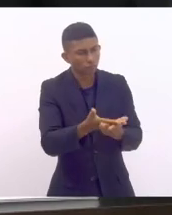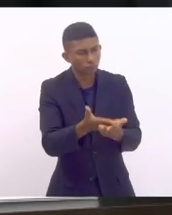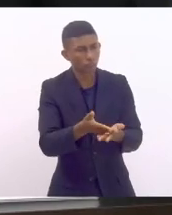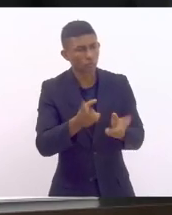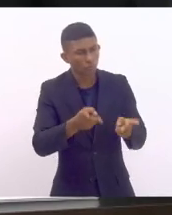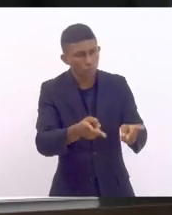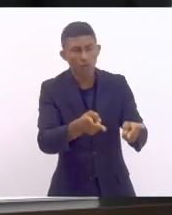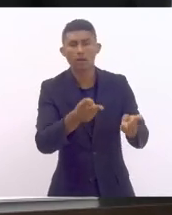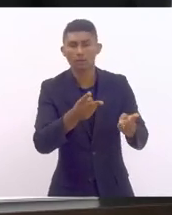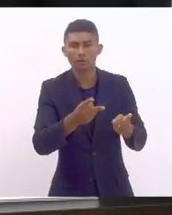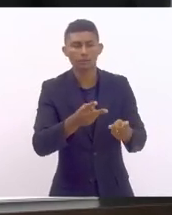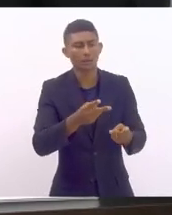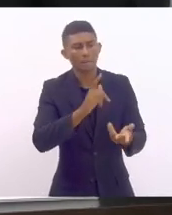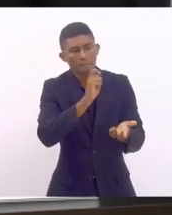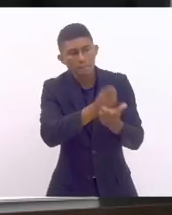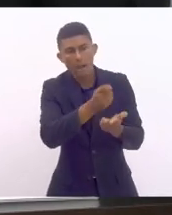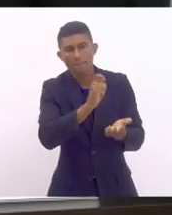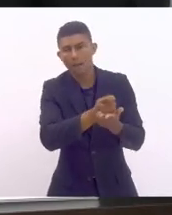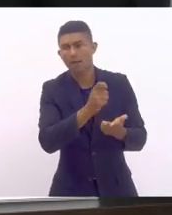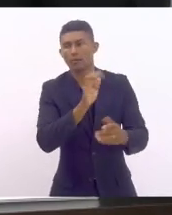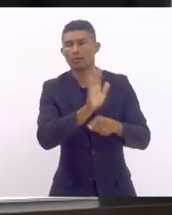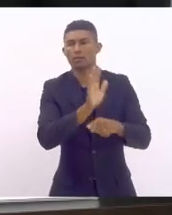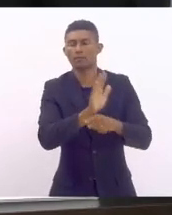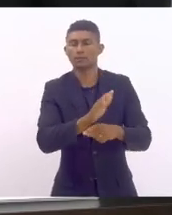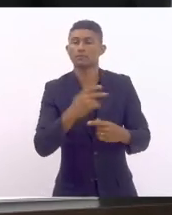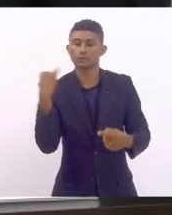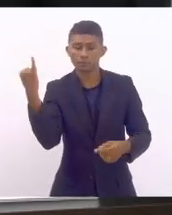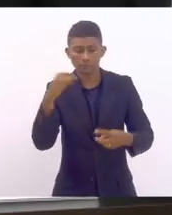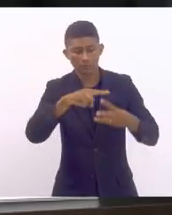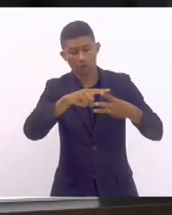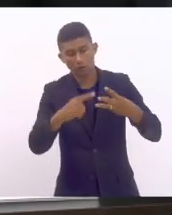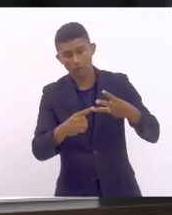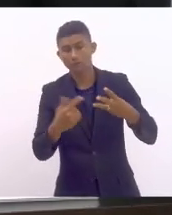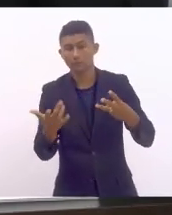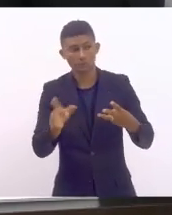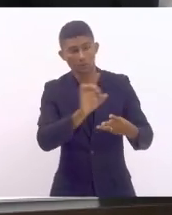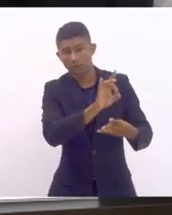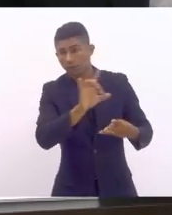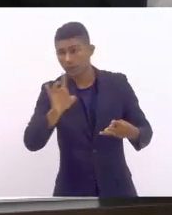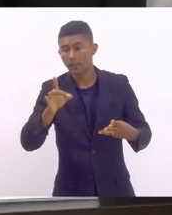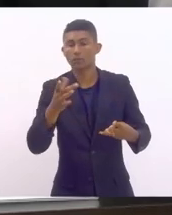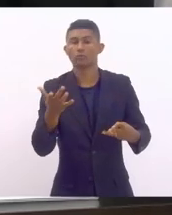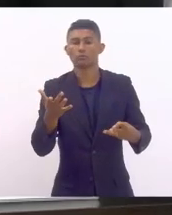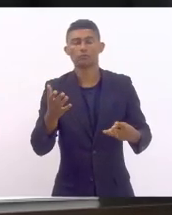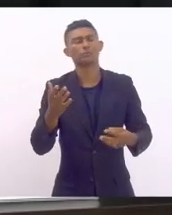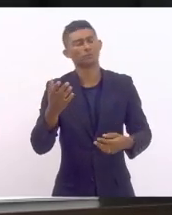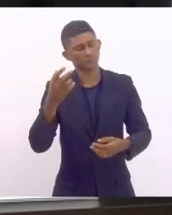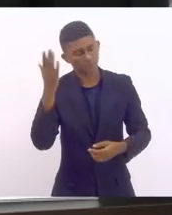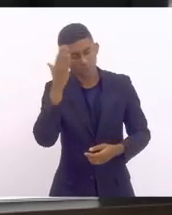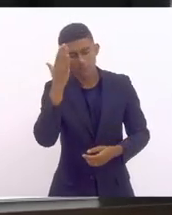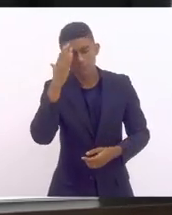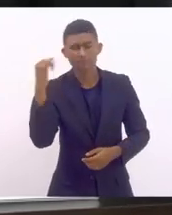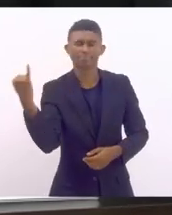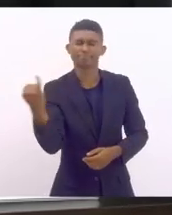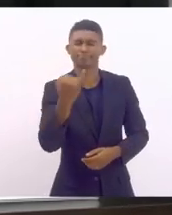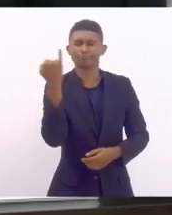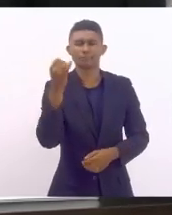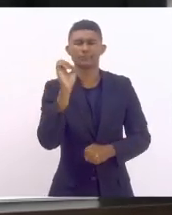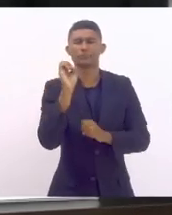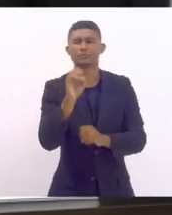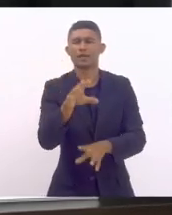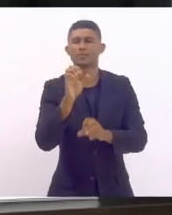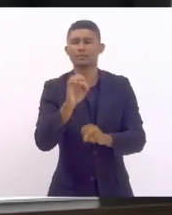quando cada um de nós professa não só o discurso mais a prática de uma de uma educação de qualidade